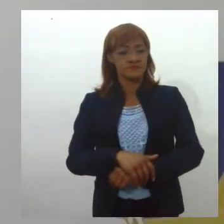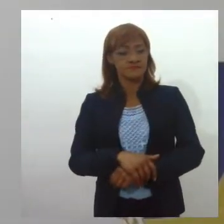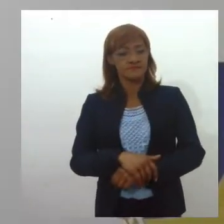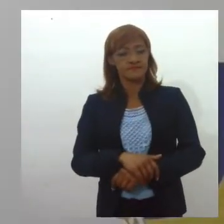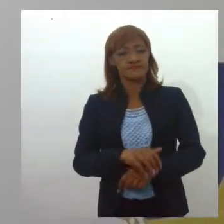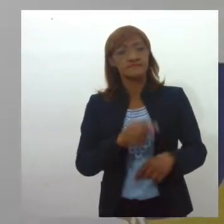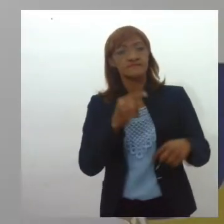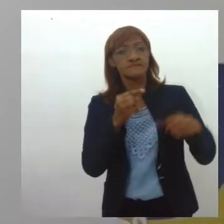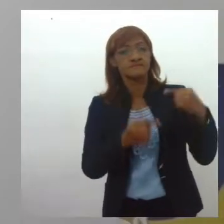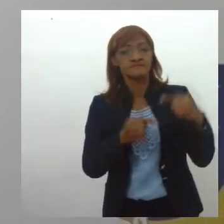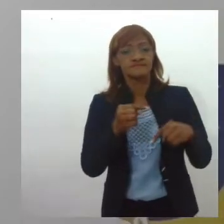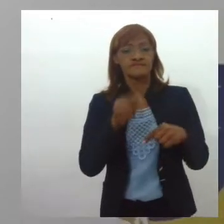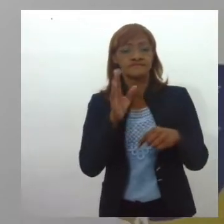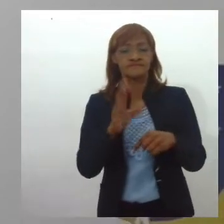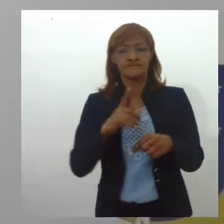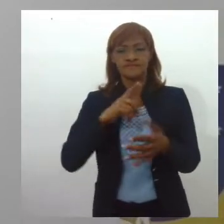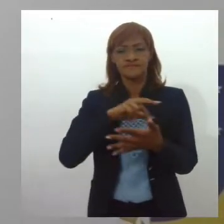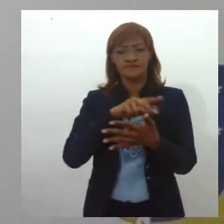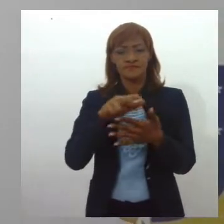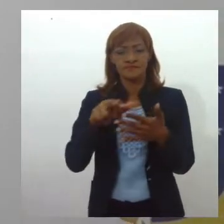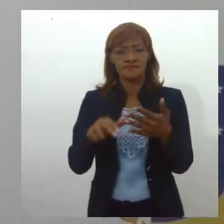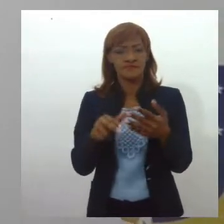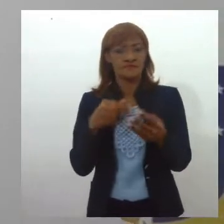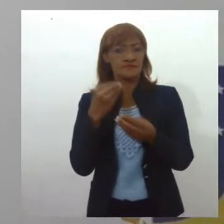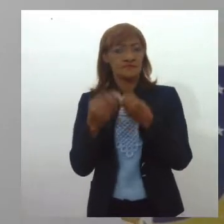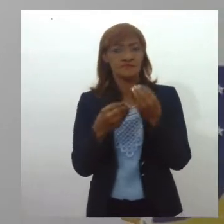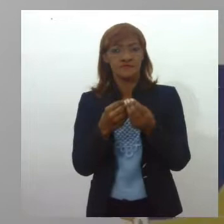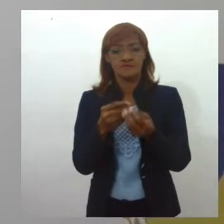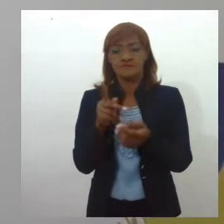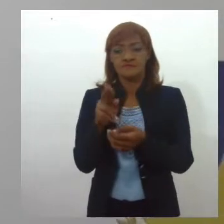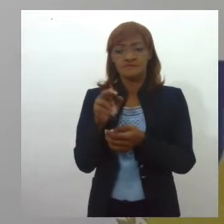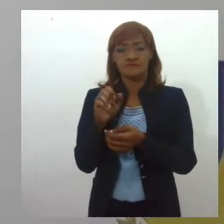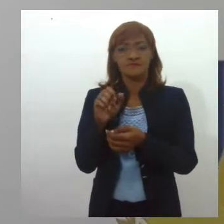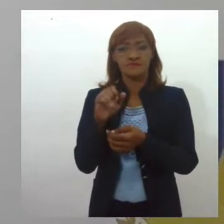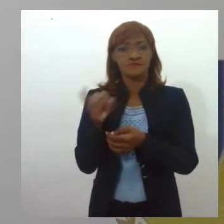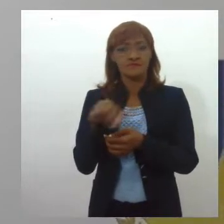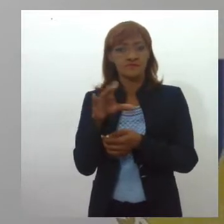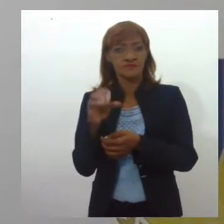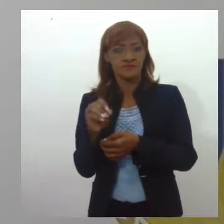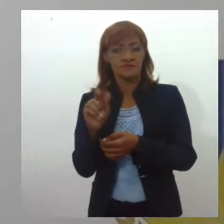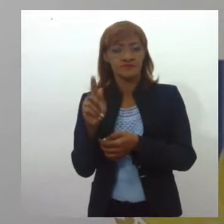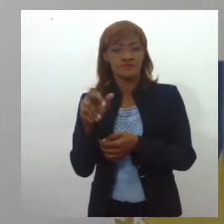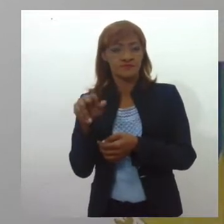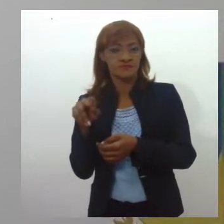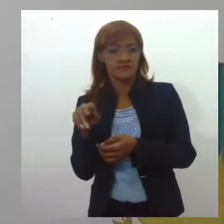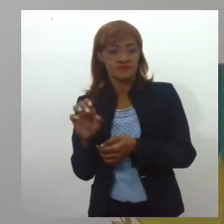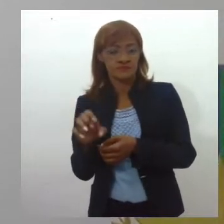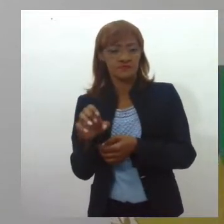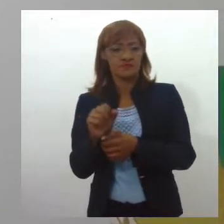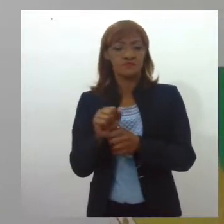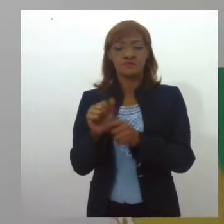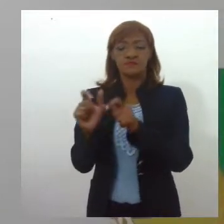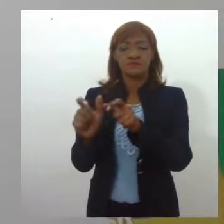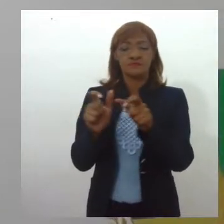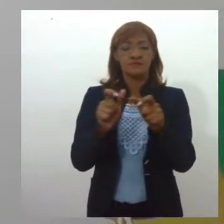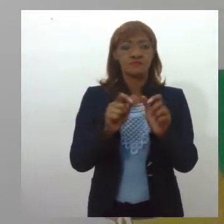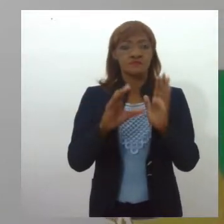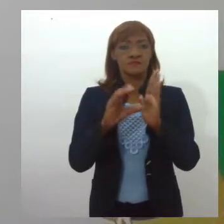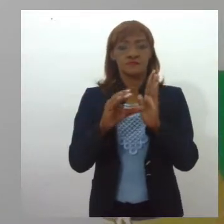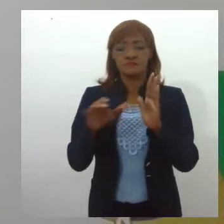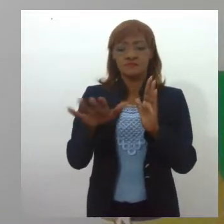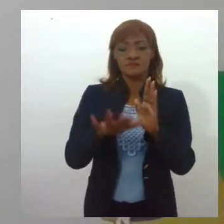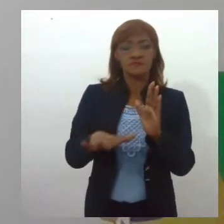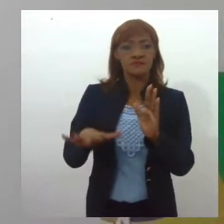com as diversas comunidades quilombolas do território ali de Brejo Grande, né, tanto na comunidade Resina, Santa Cruz,